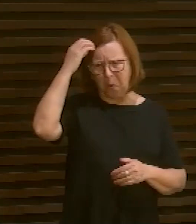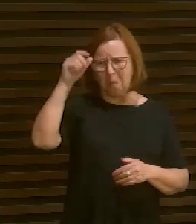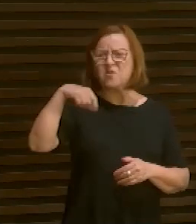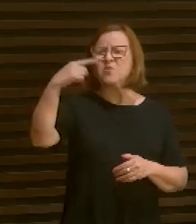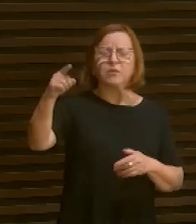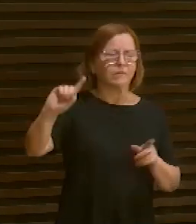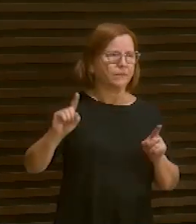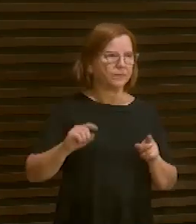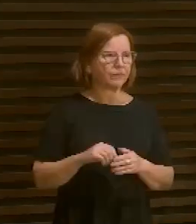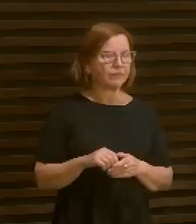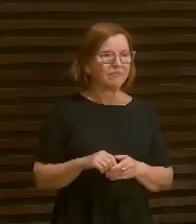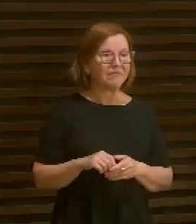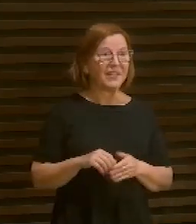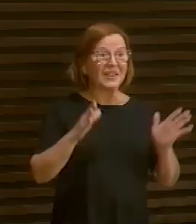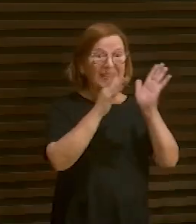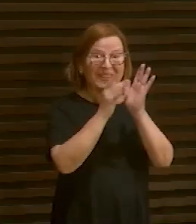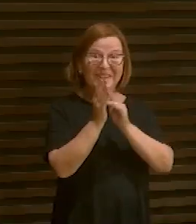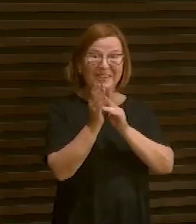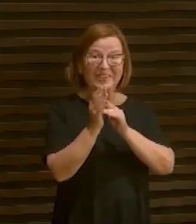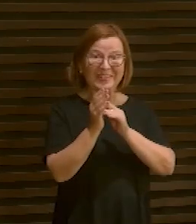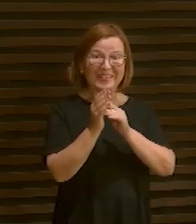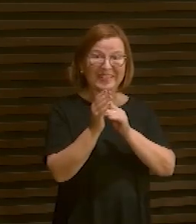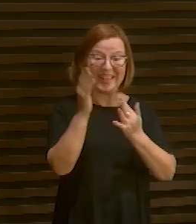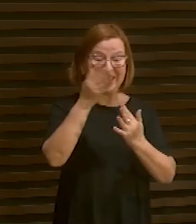diz que no meio da congregação ele vai cantar louvores.